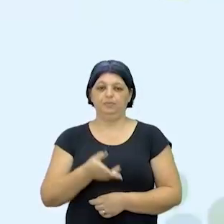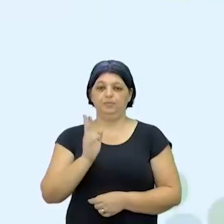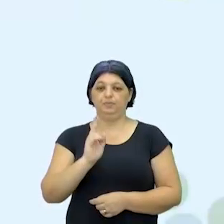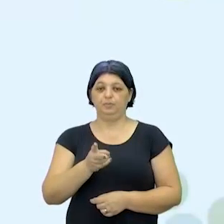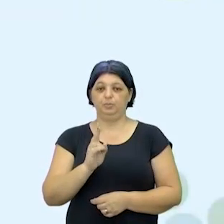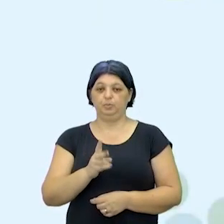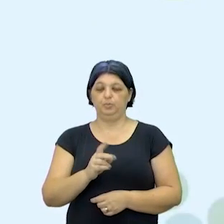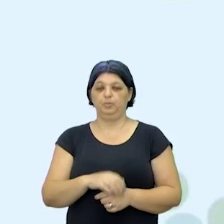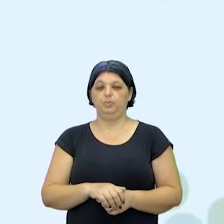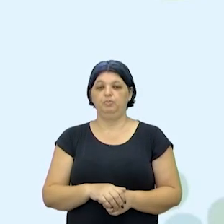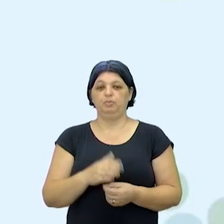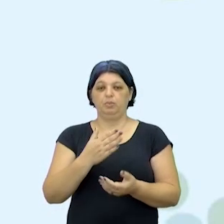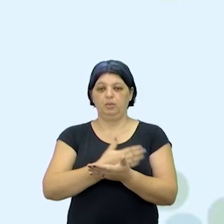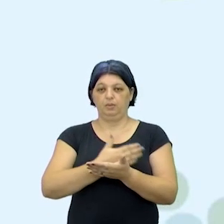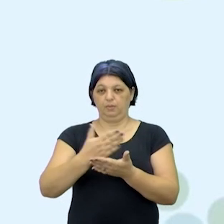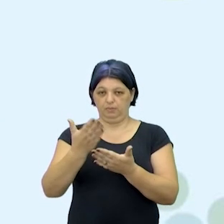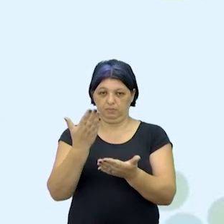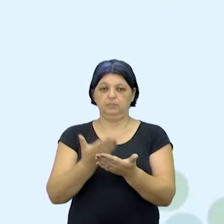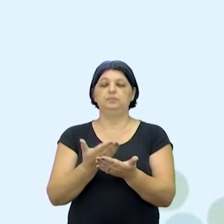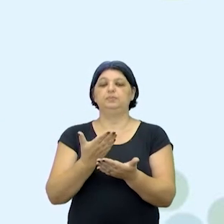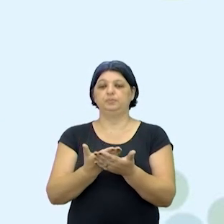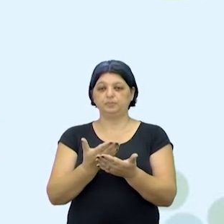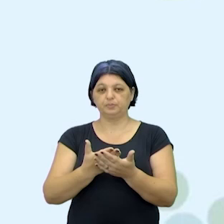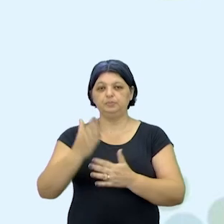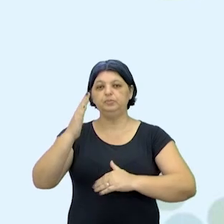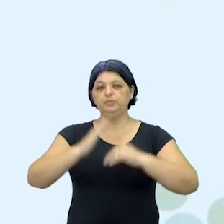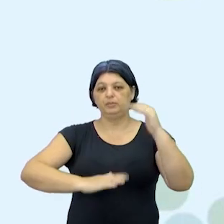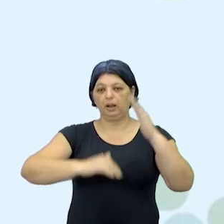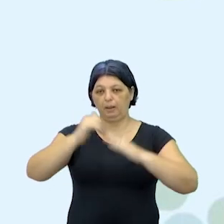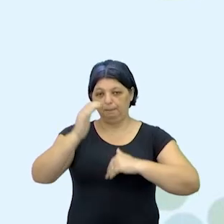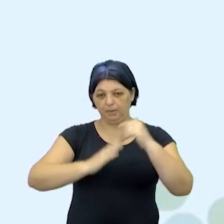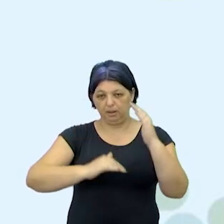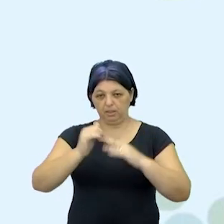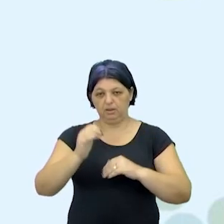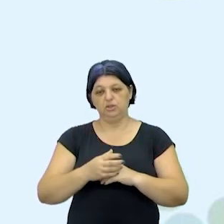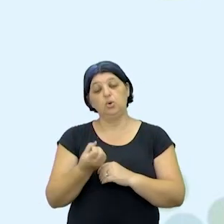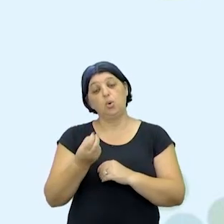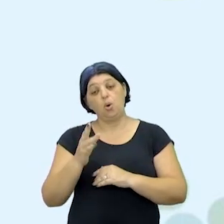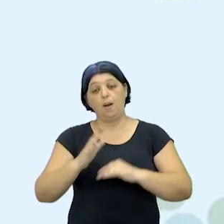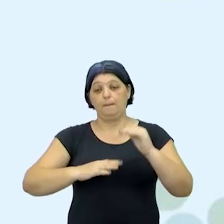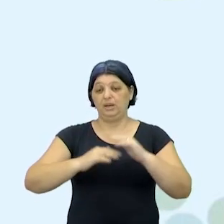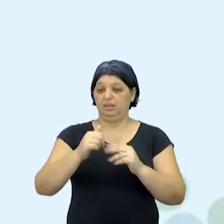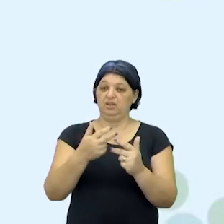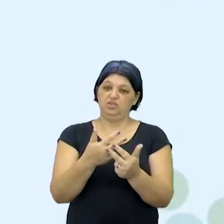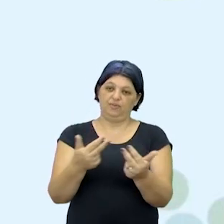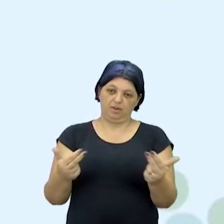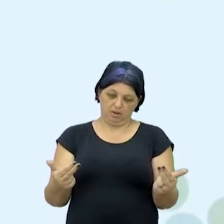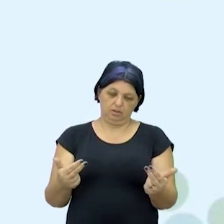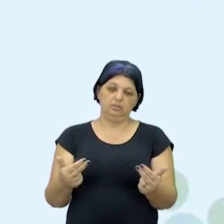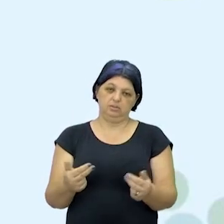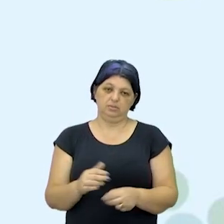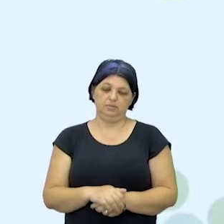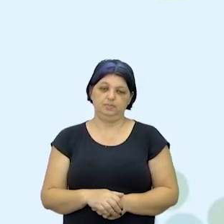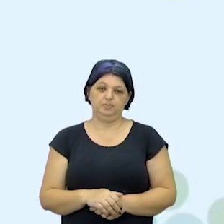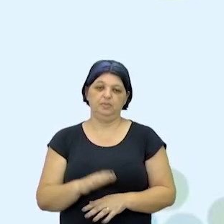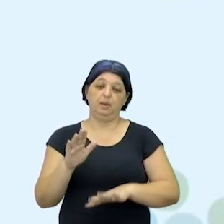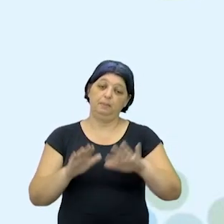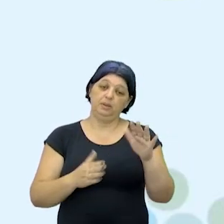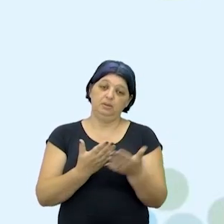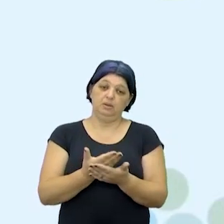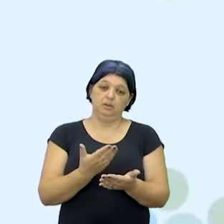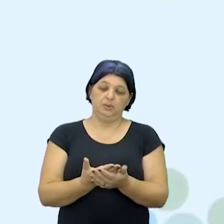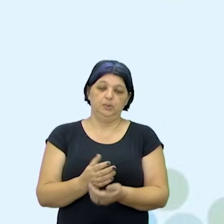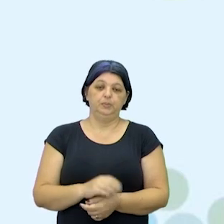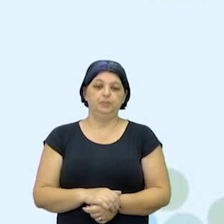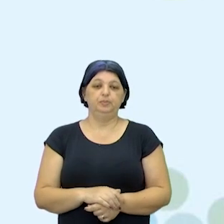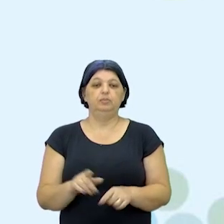vou passar no início da aula e habilidade ou as habilidades, dependendo da aula. Habilidade essa